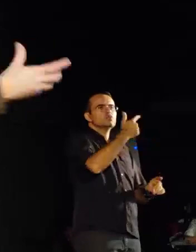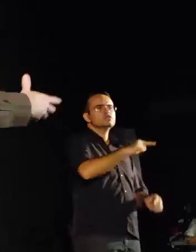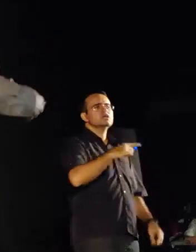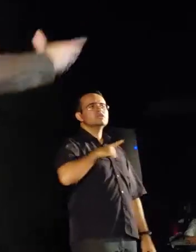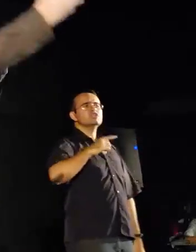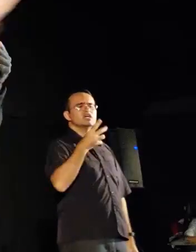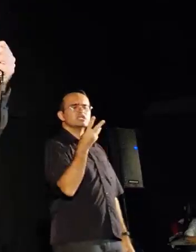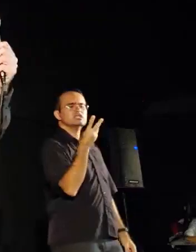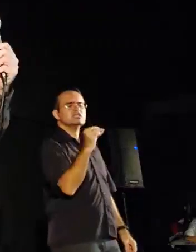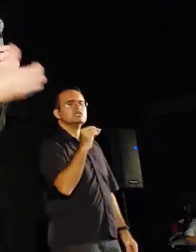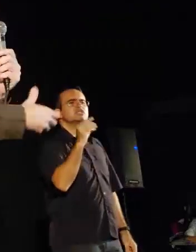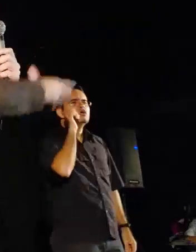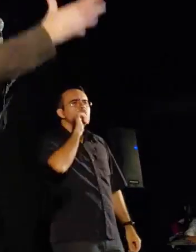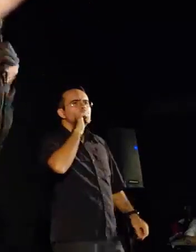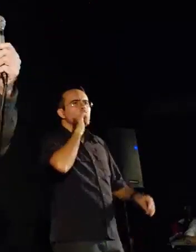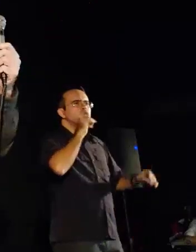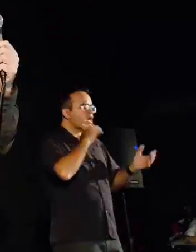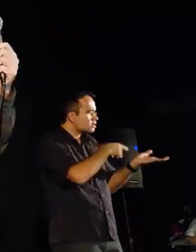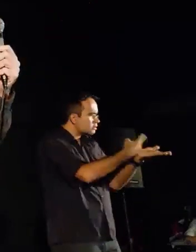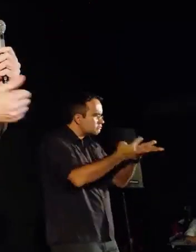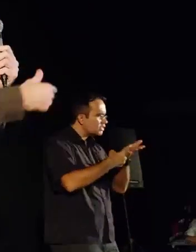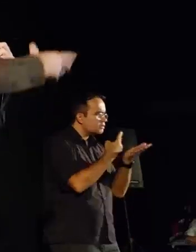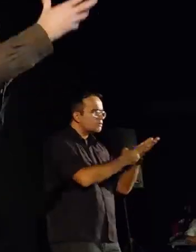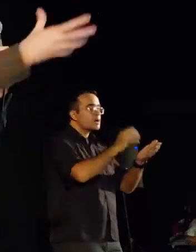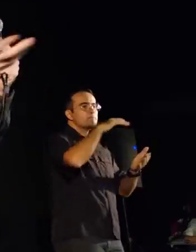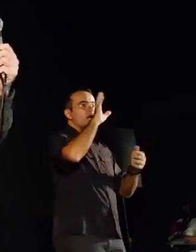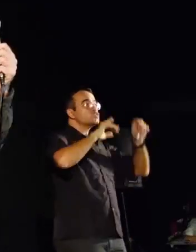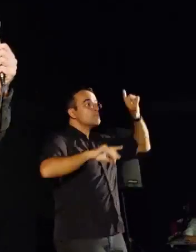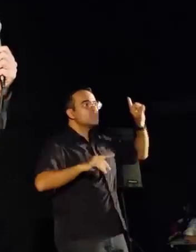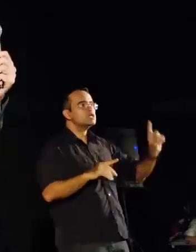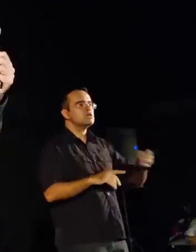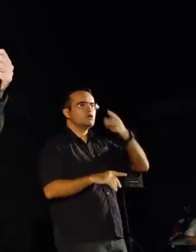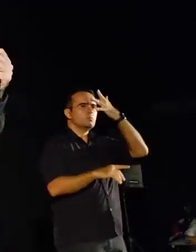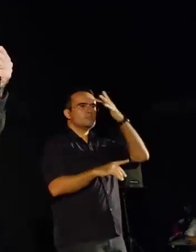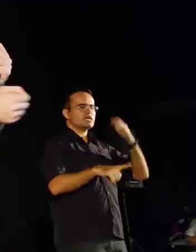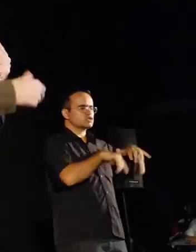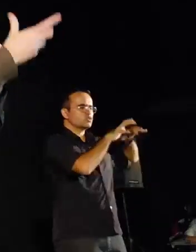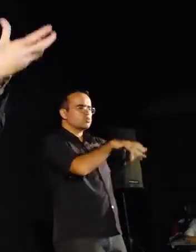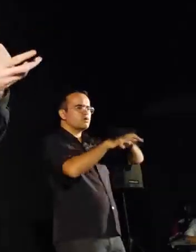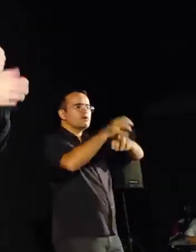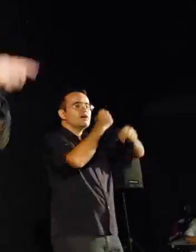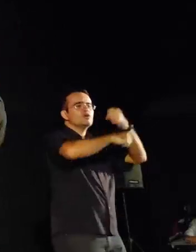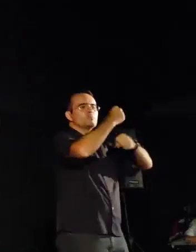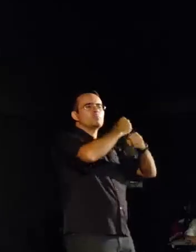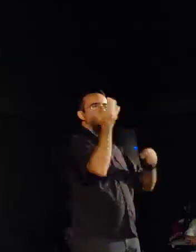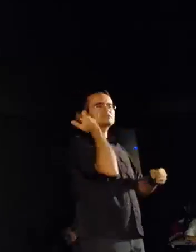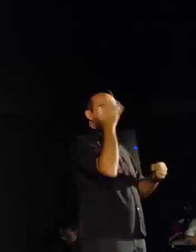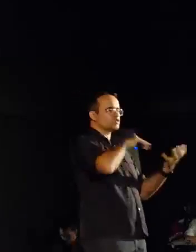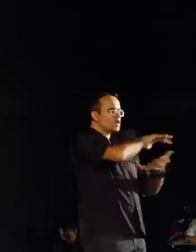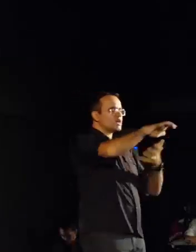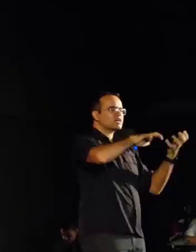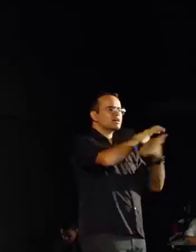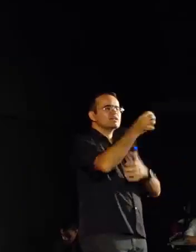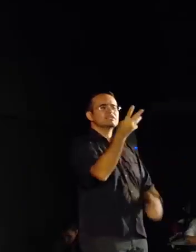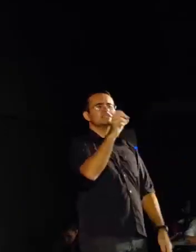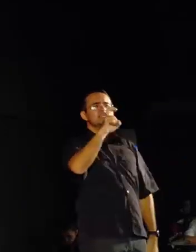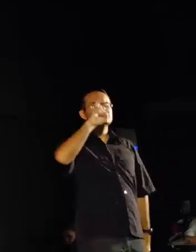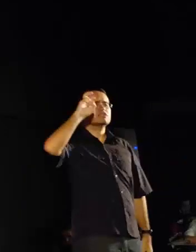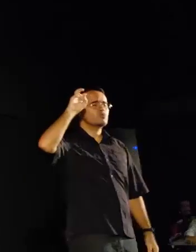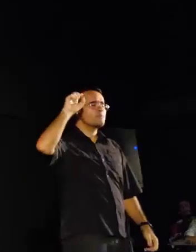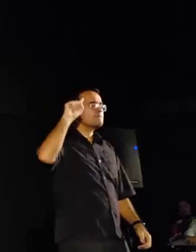que fizeram uma mobilização de mais de 1 milhão de pessoas que pararam o país no ano passado. Uma greve geral de 35 milhões de